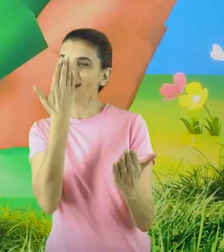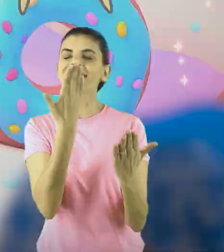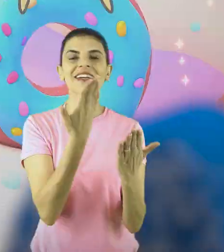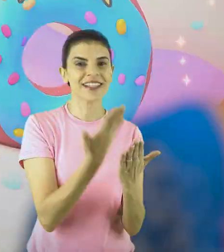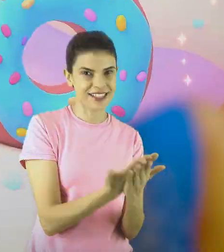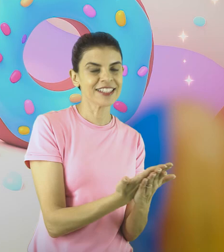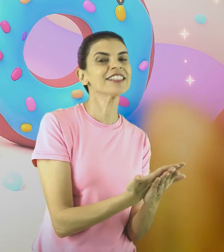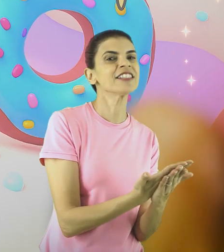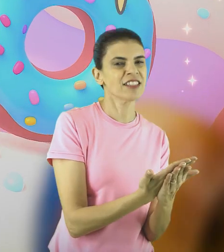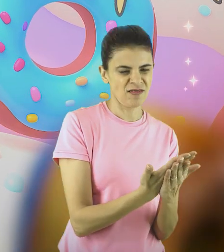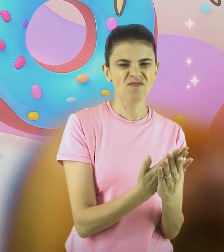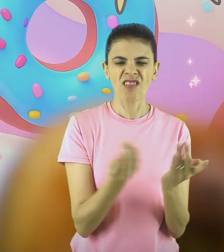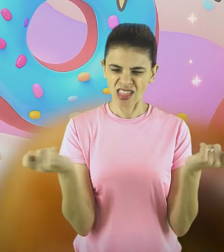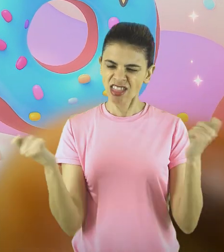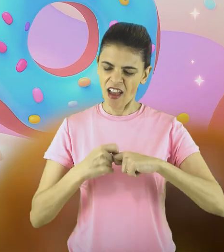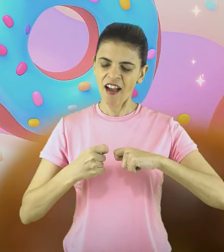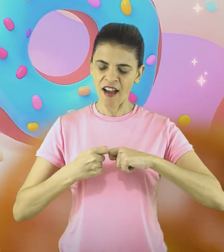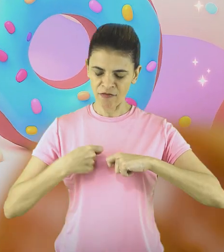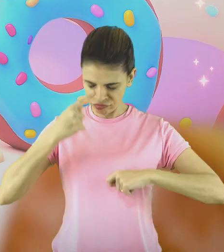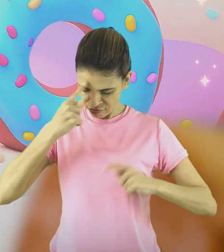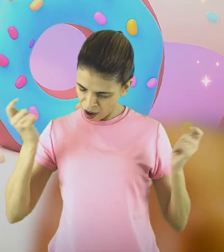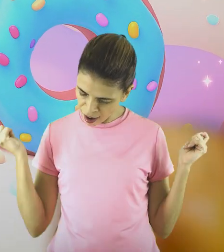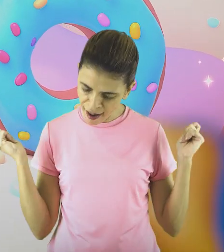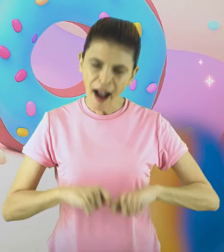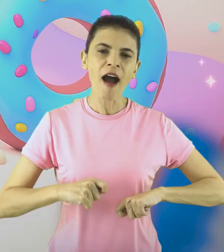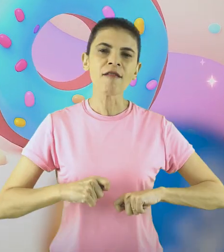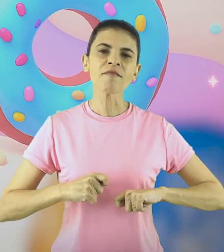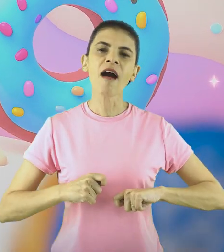acredite na força que você é